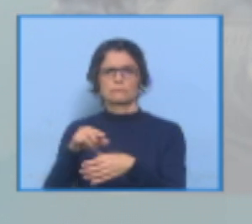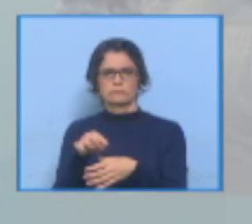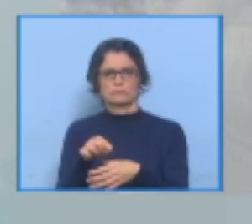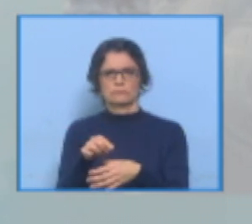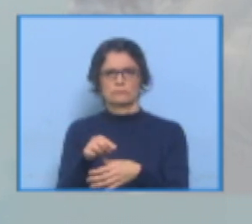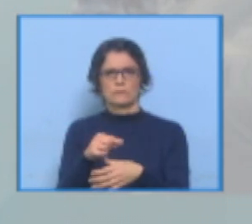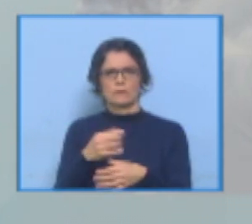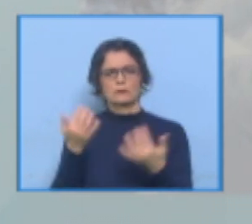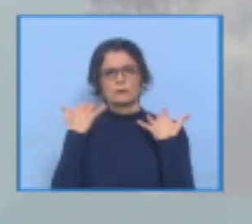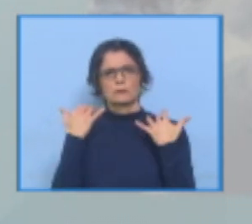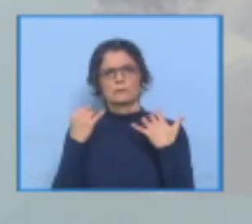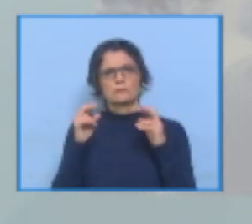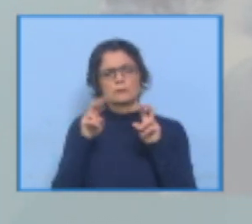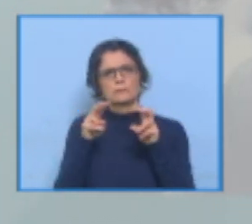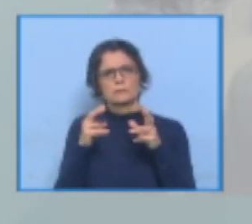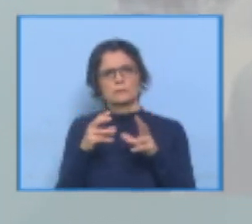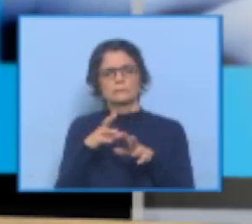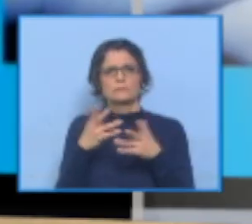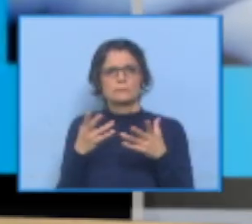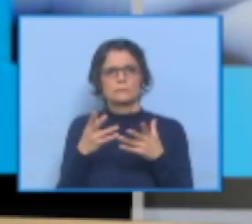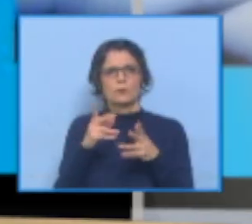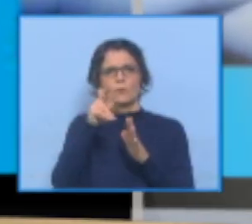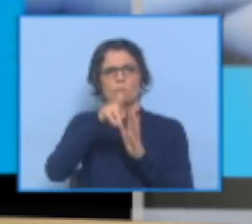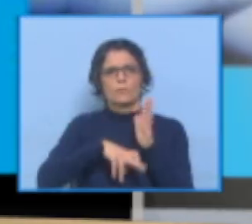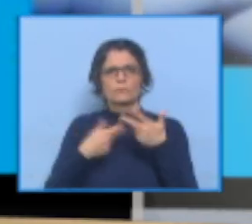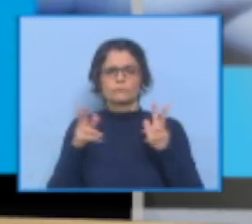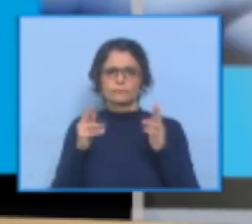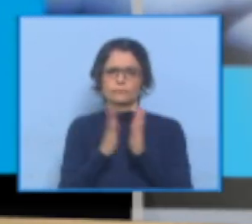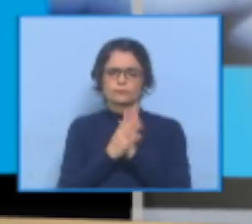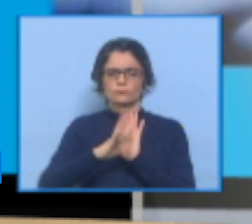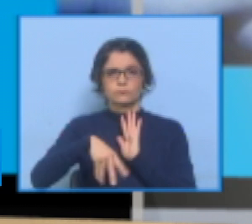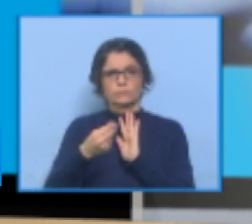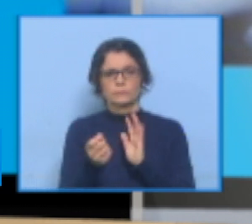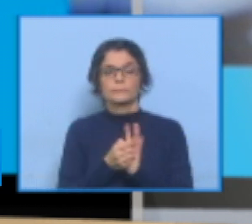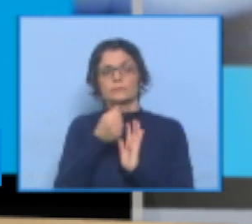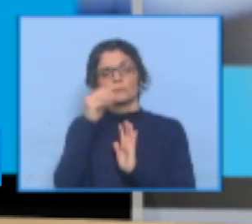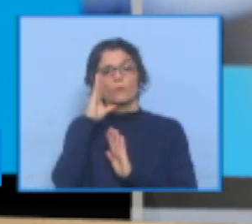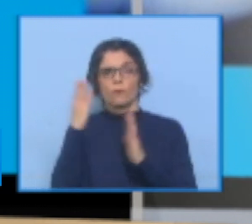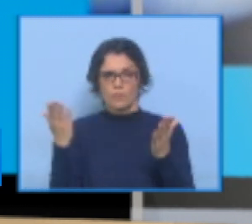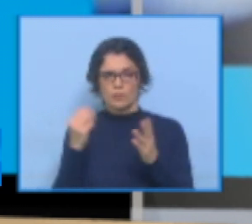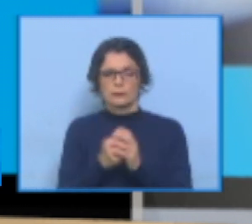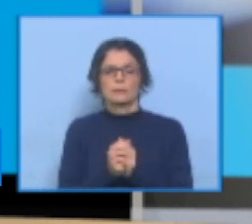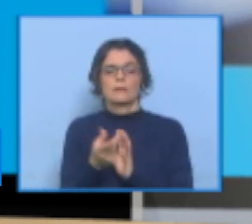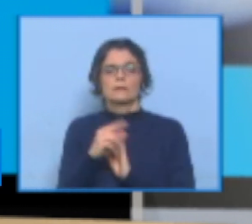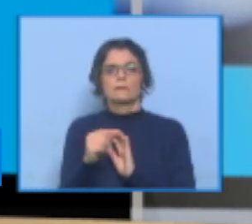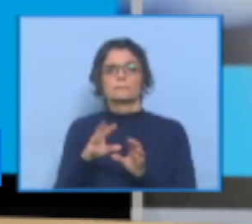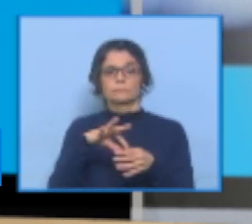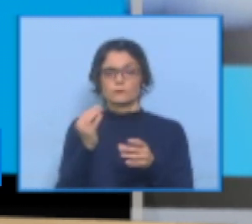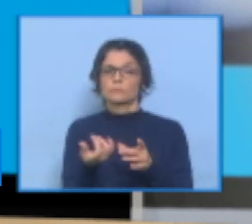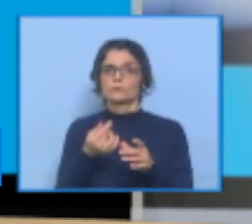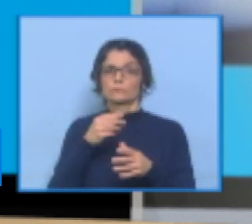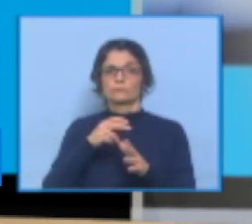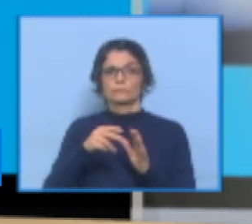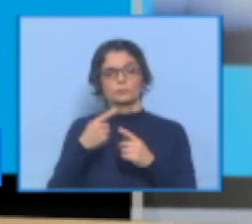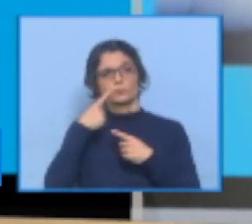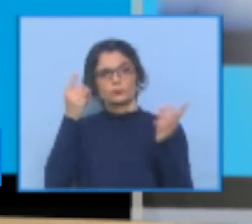sobre o relatório de liberdade religiosa no mundo? Bom, boa tarde, em primeiro lugar, e de facto a Fundação AIS tem publicado nos últimos anos este relatório